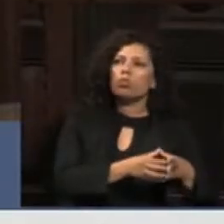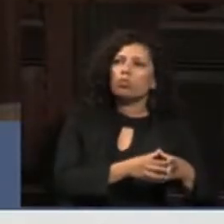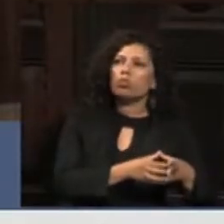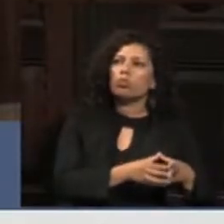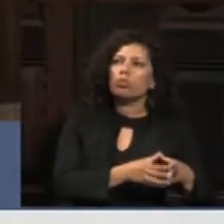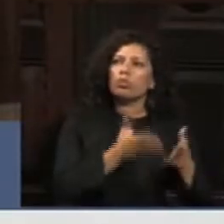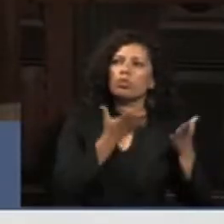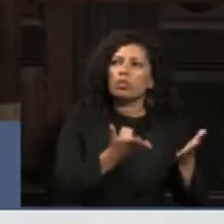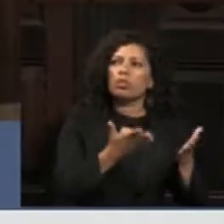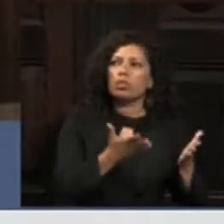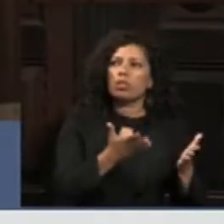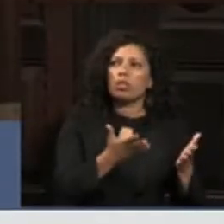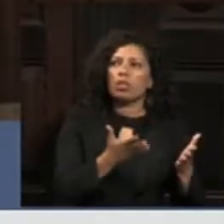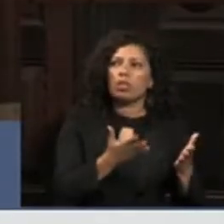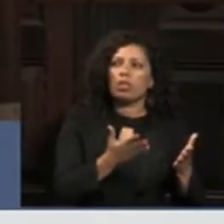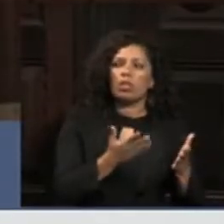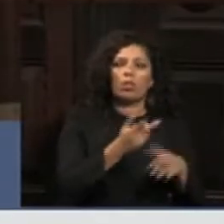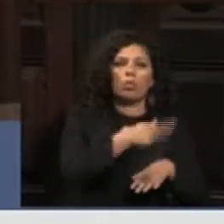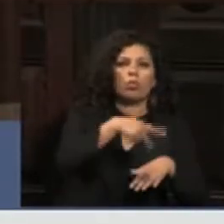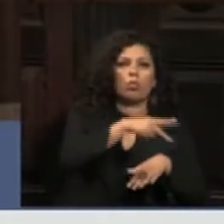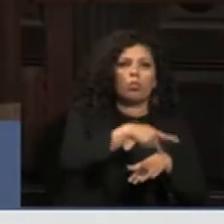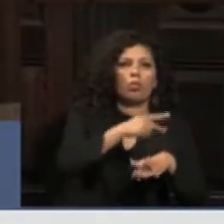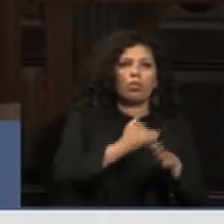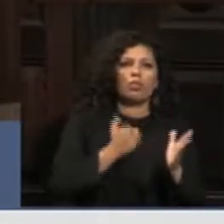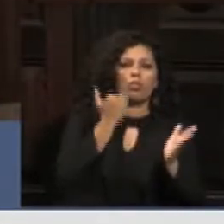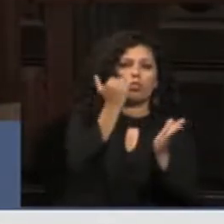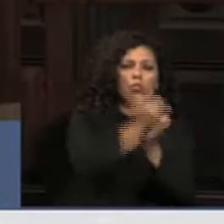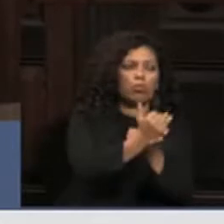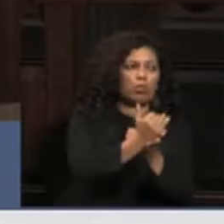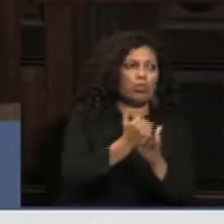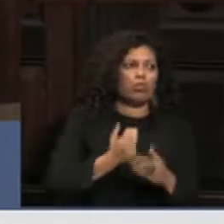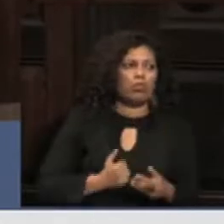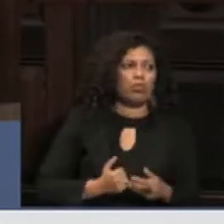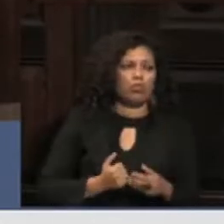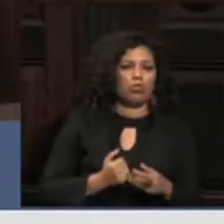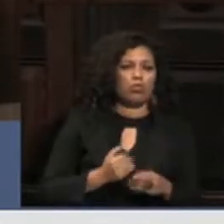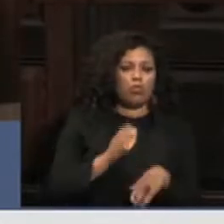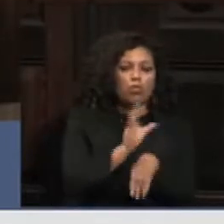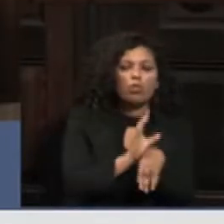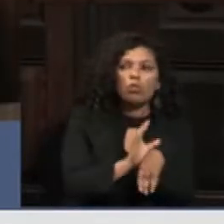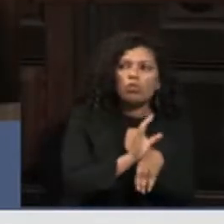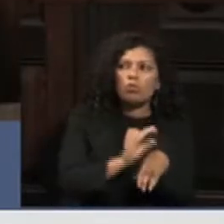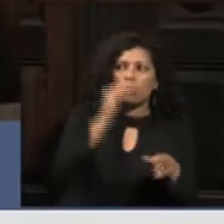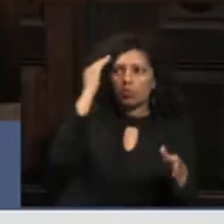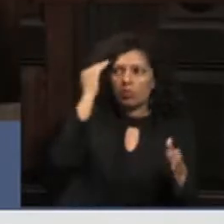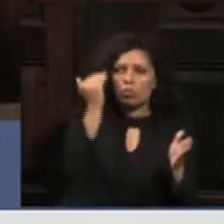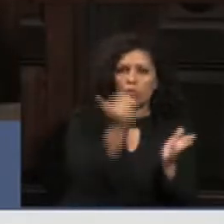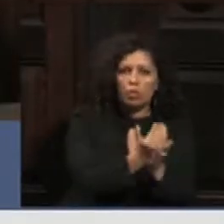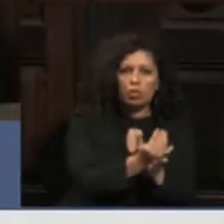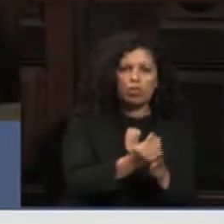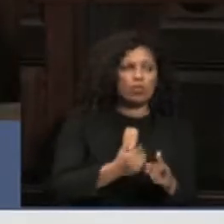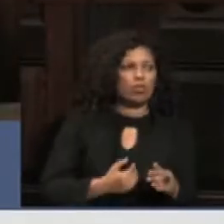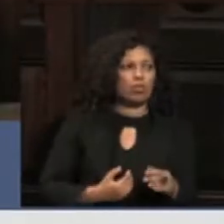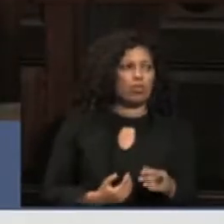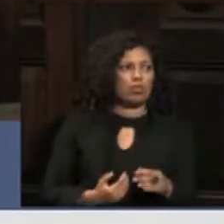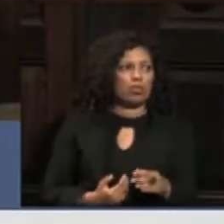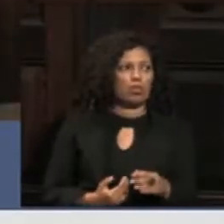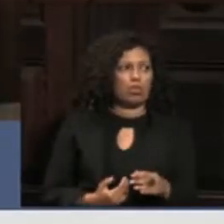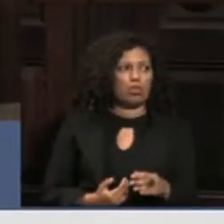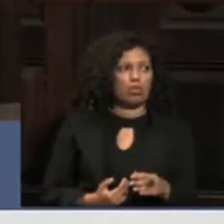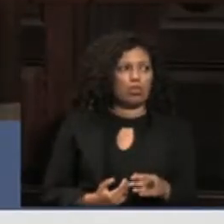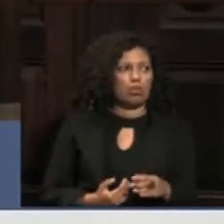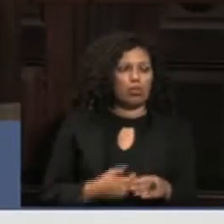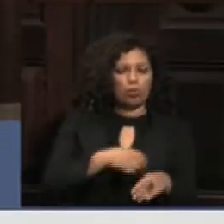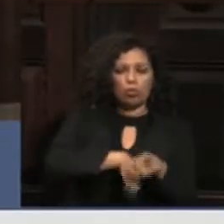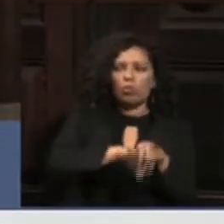de mobilizar uma frente que seja favorável à democracia, que seja favorável à manutenção do Estado de Direito